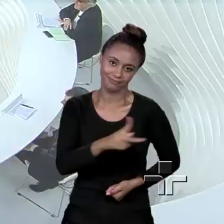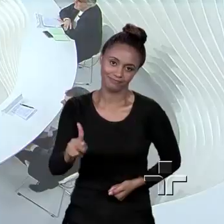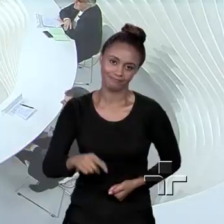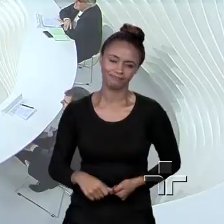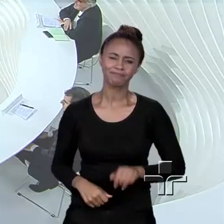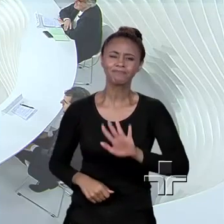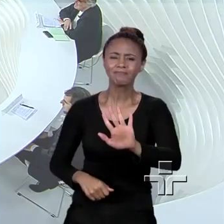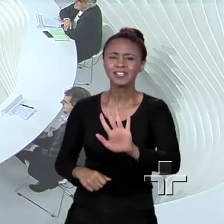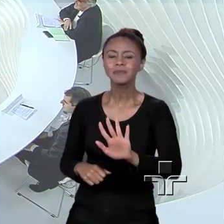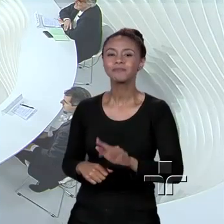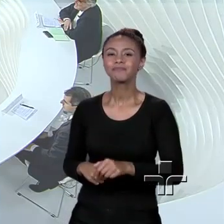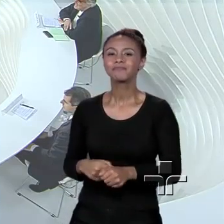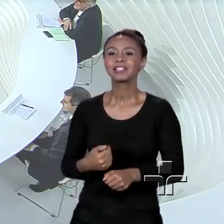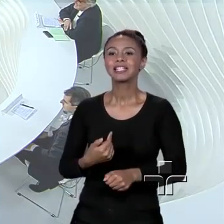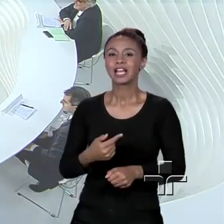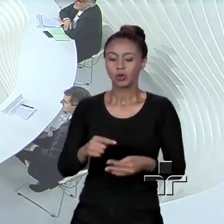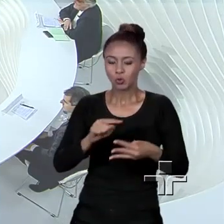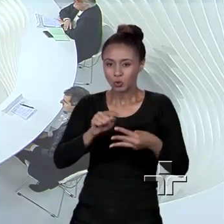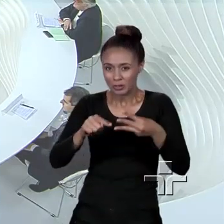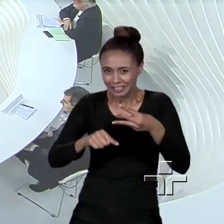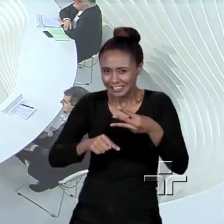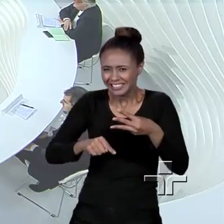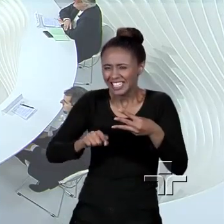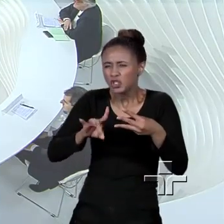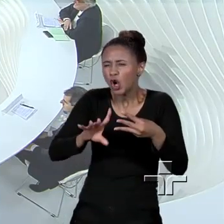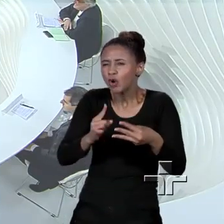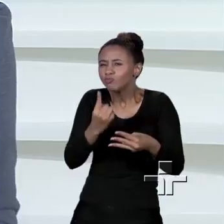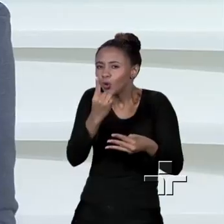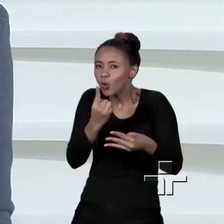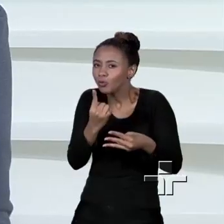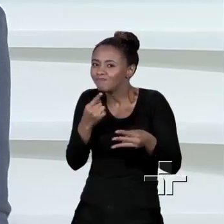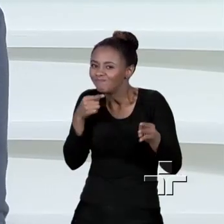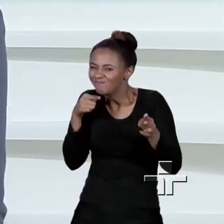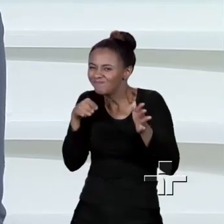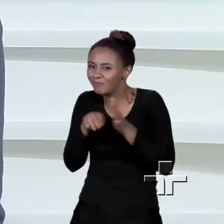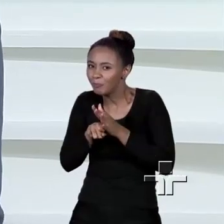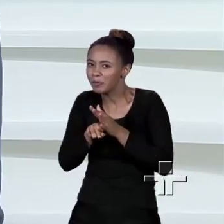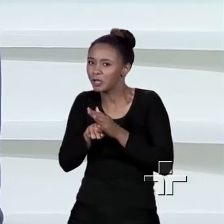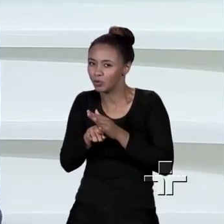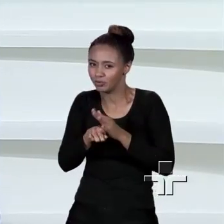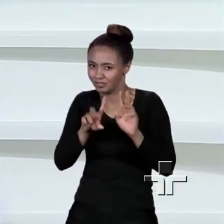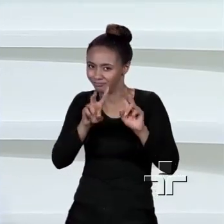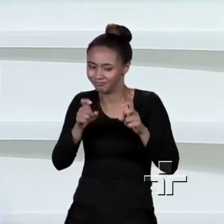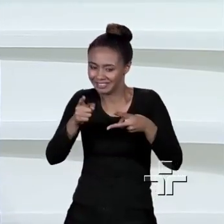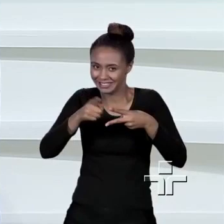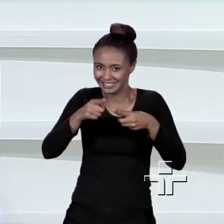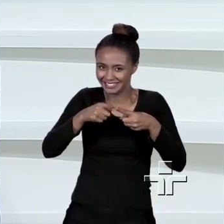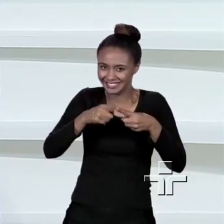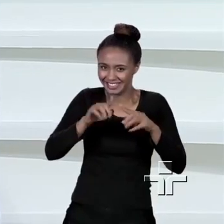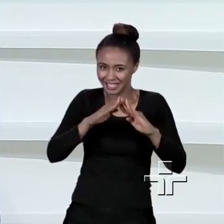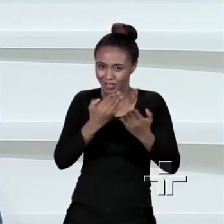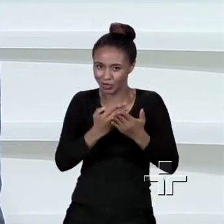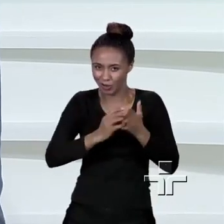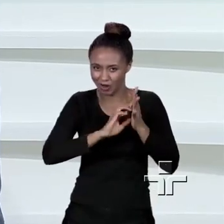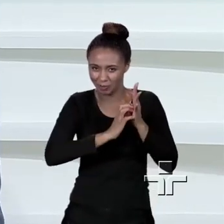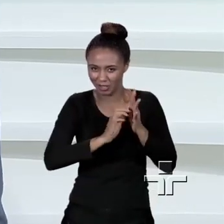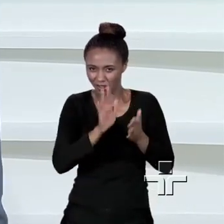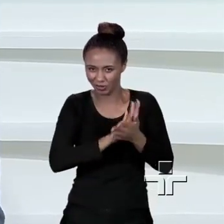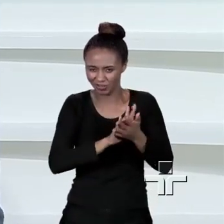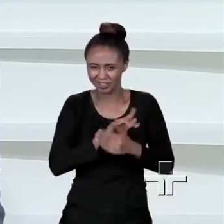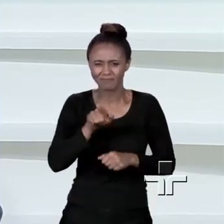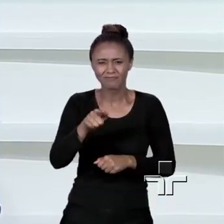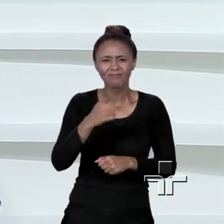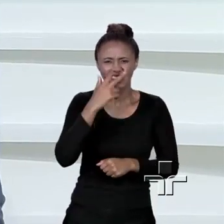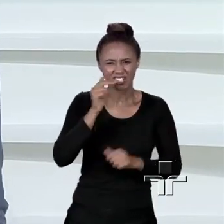de um dos 3 tópicos, eu queria só insistir uma pergunta no Escola Sem Partido, que é saber se a senhora acha que ele tem possibilidade